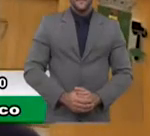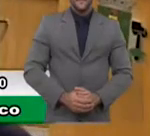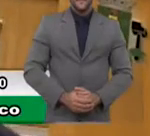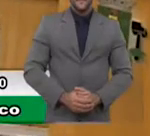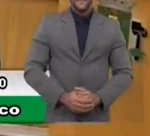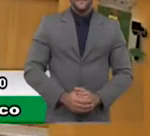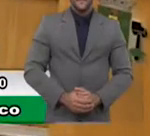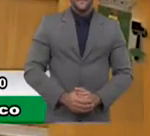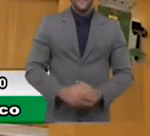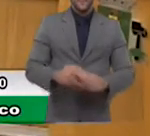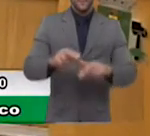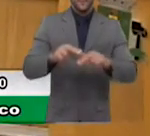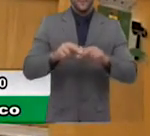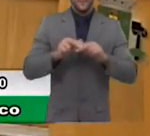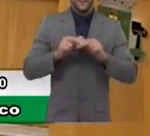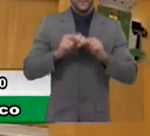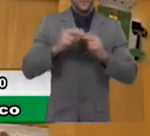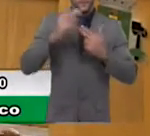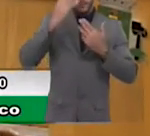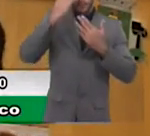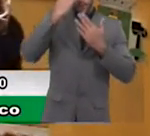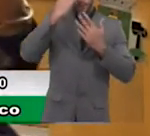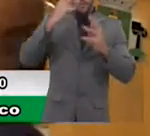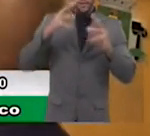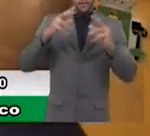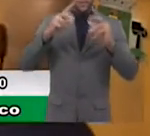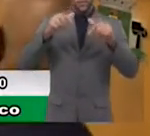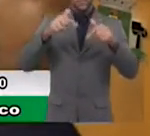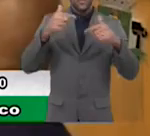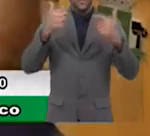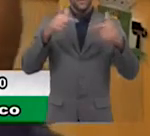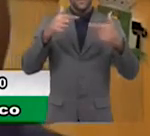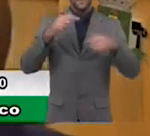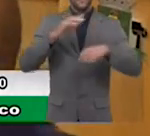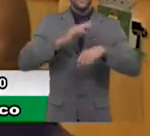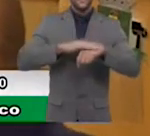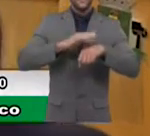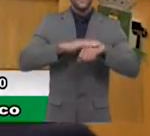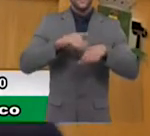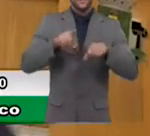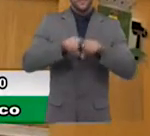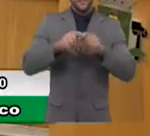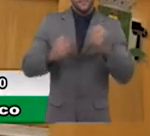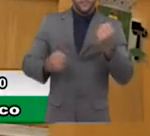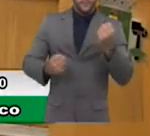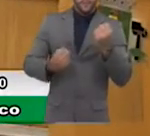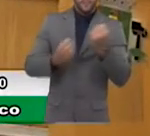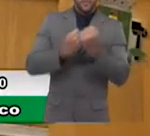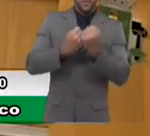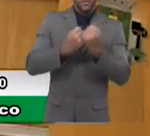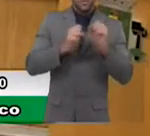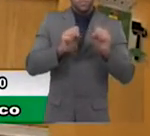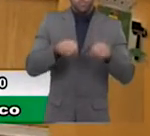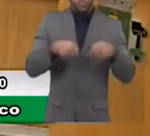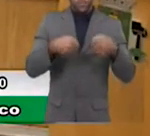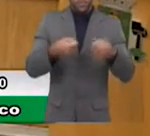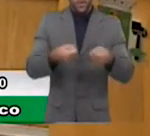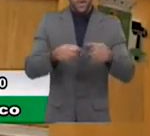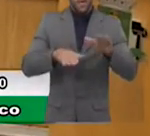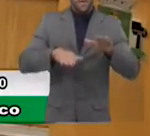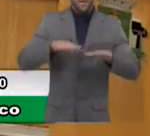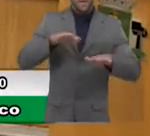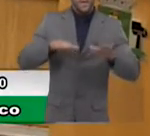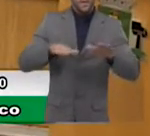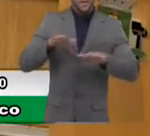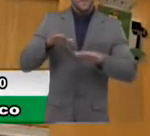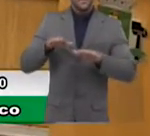por nós aqui nesse parlamento, por tudo, pela assessoria que vocês prestam para nós aqui, com a dedicação, muitas das vezes, abandona a